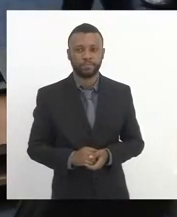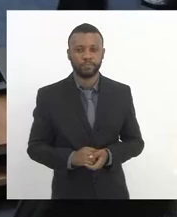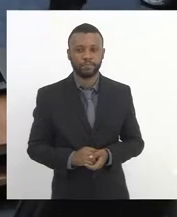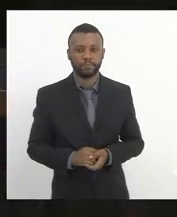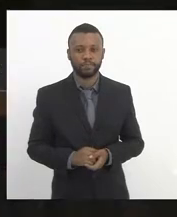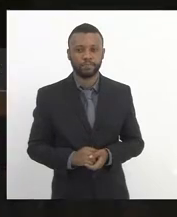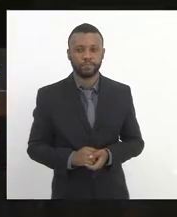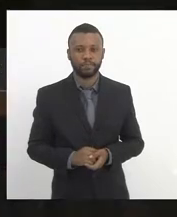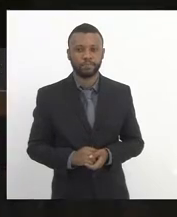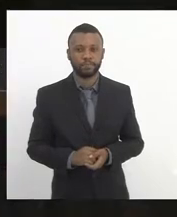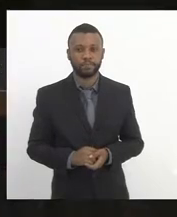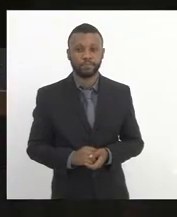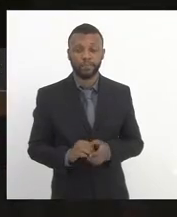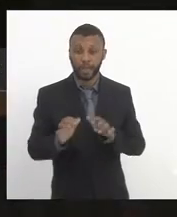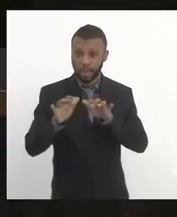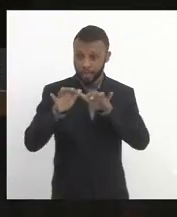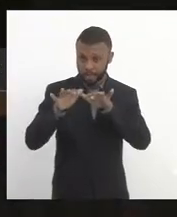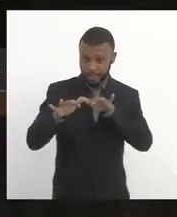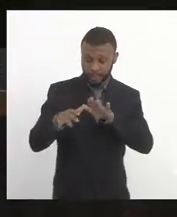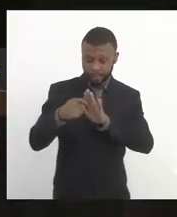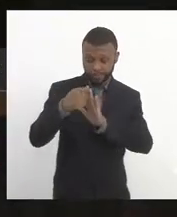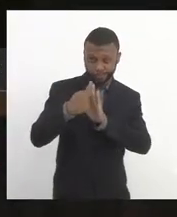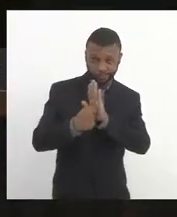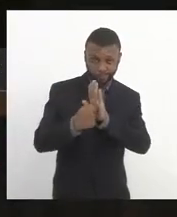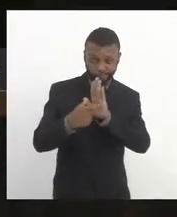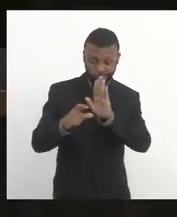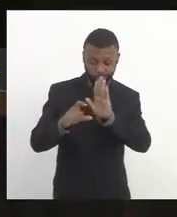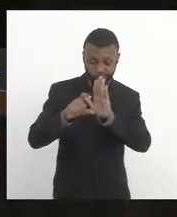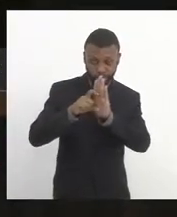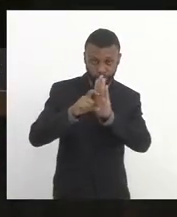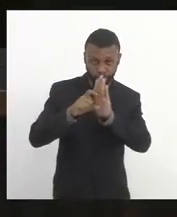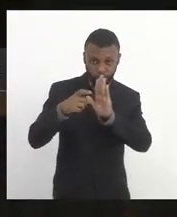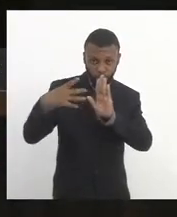A redação do artigo 4º da lei, penso eu.